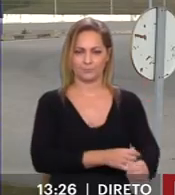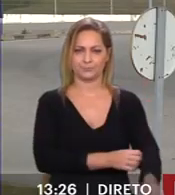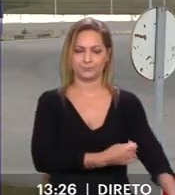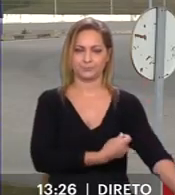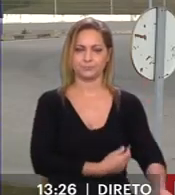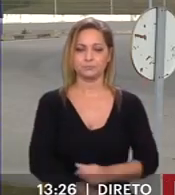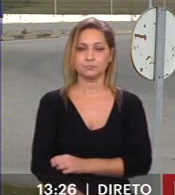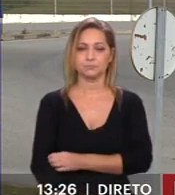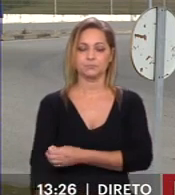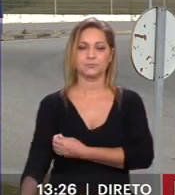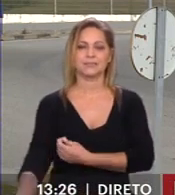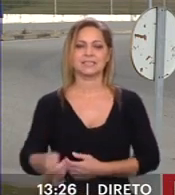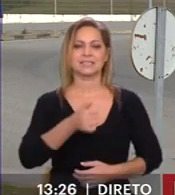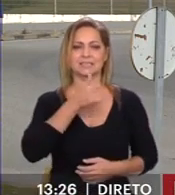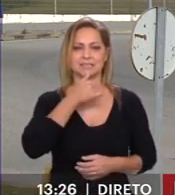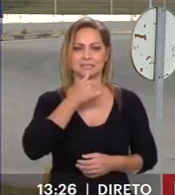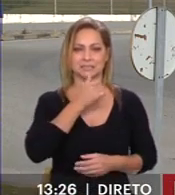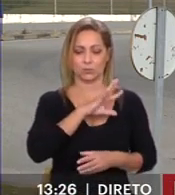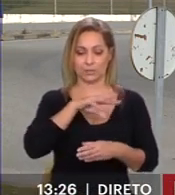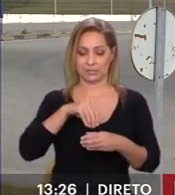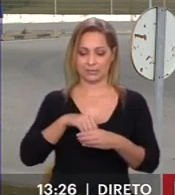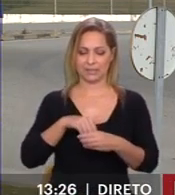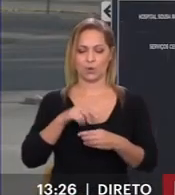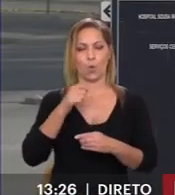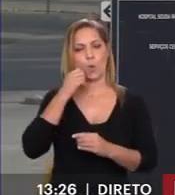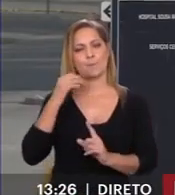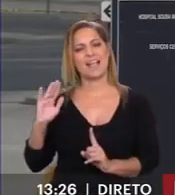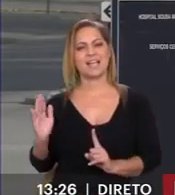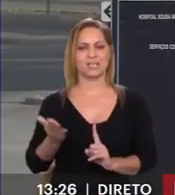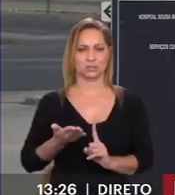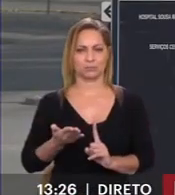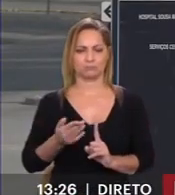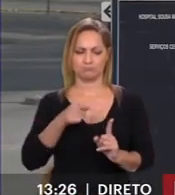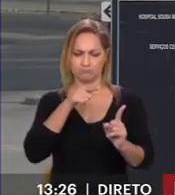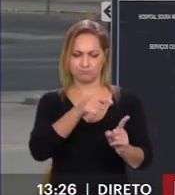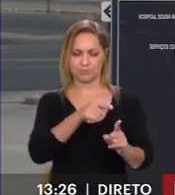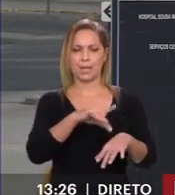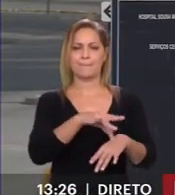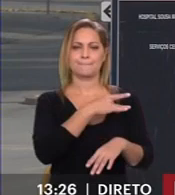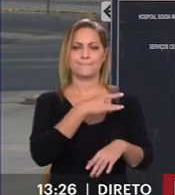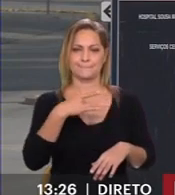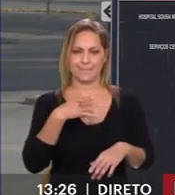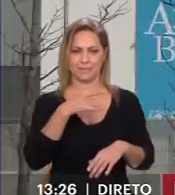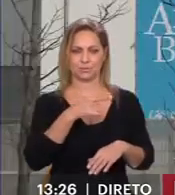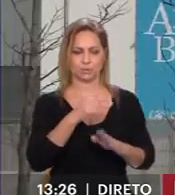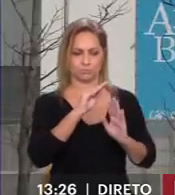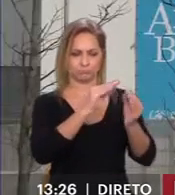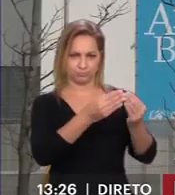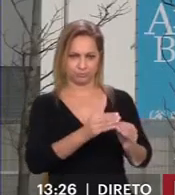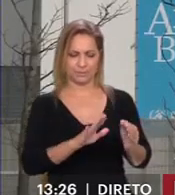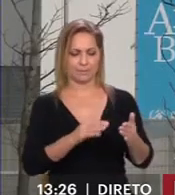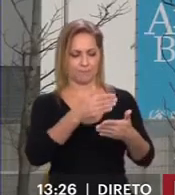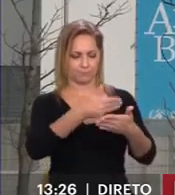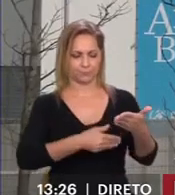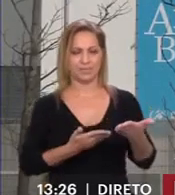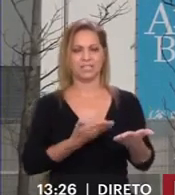A medida foi encarada internamente como represália, direcionada aos médicos que entregaram a minuta e deixaram de